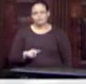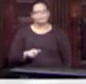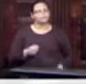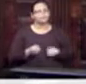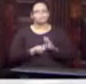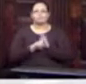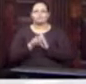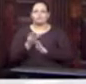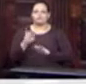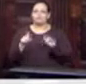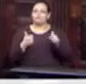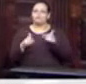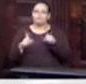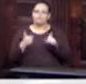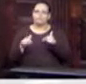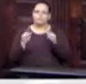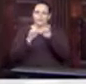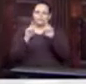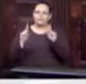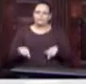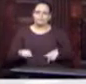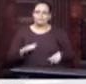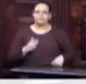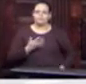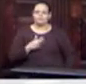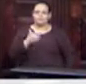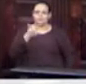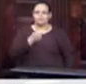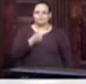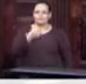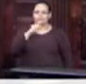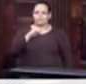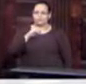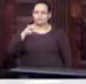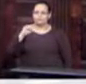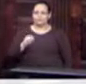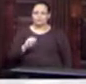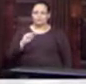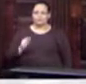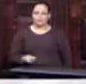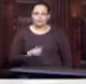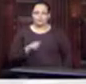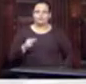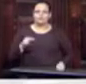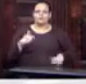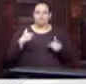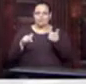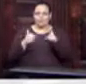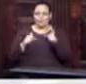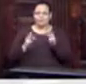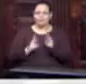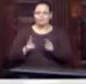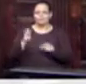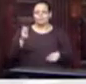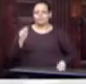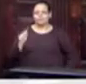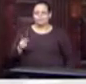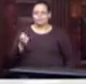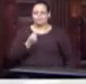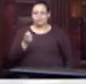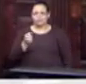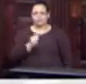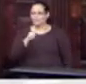servidores, aproximadamente 208 mil ativos, inativos e pensionistas, estão